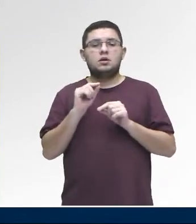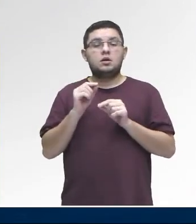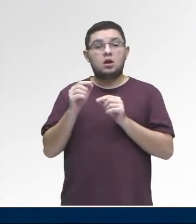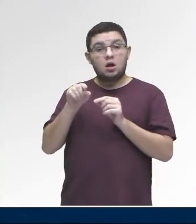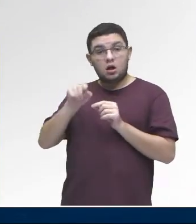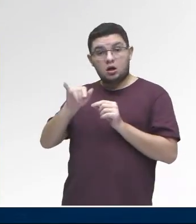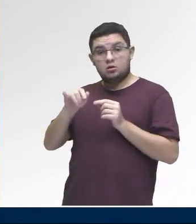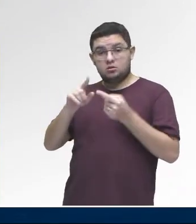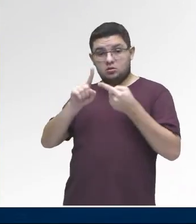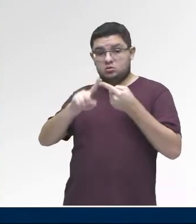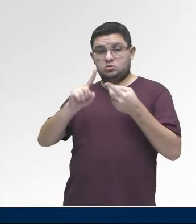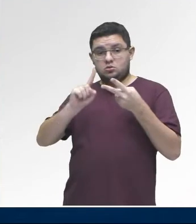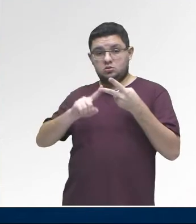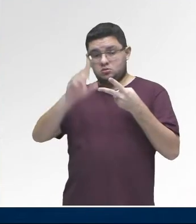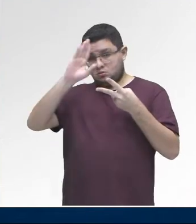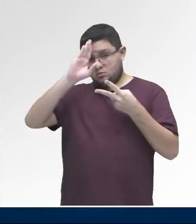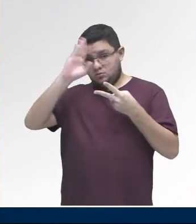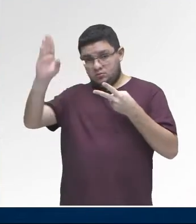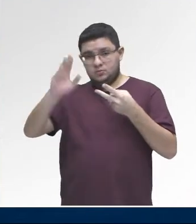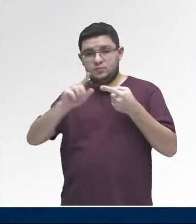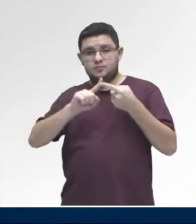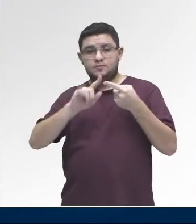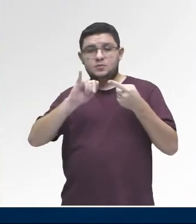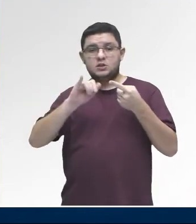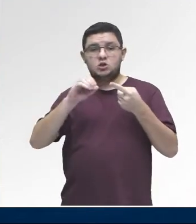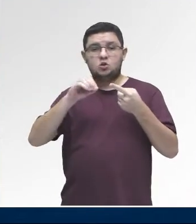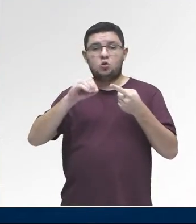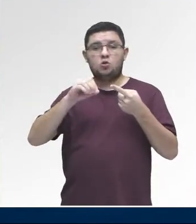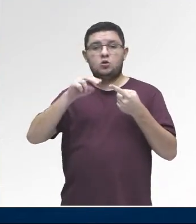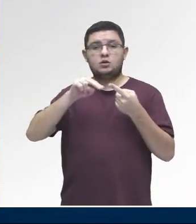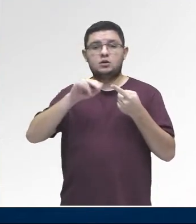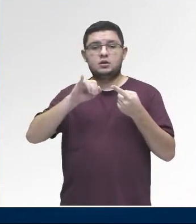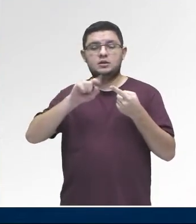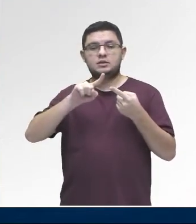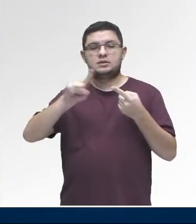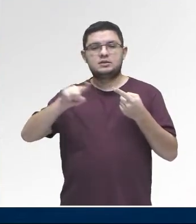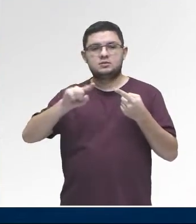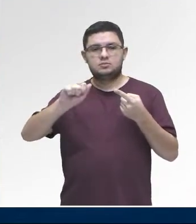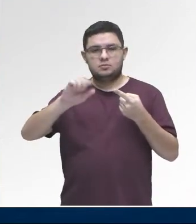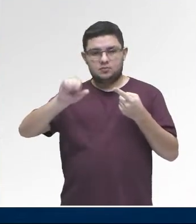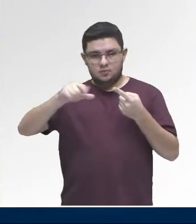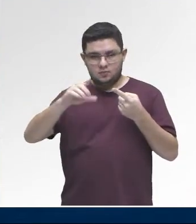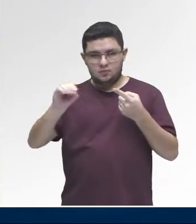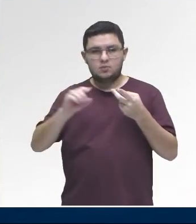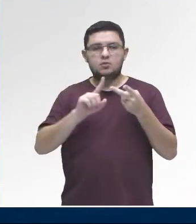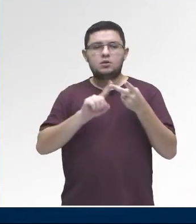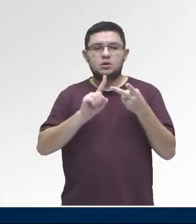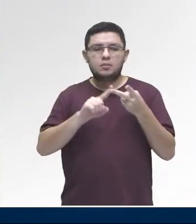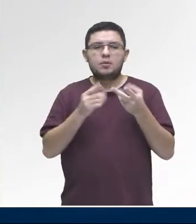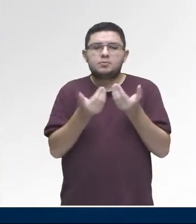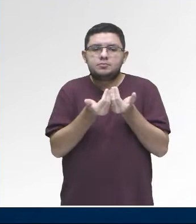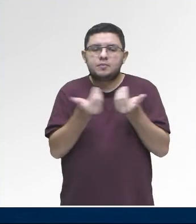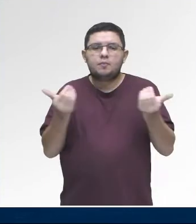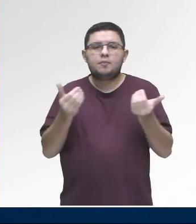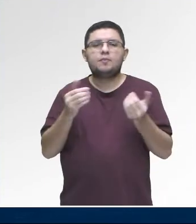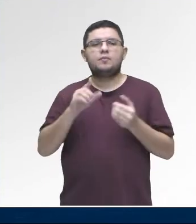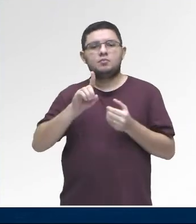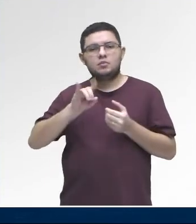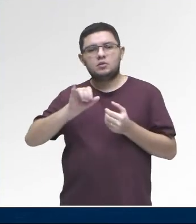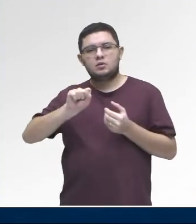A partir do valor da constante de ionização de um ácido ou de